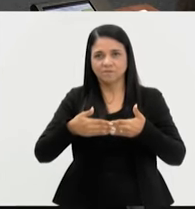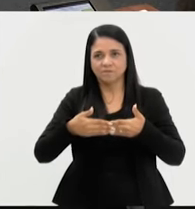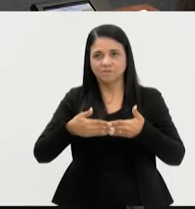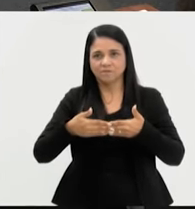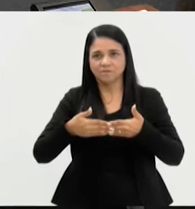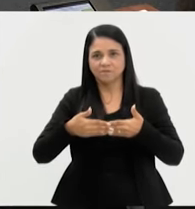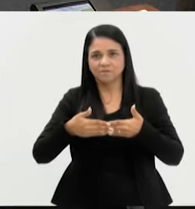sessão an